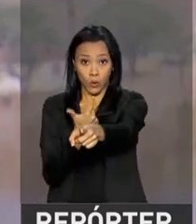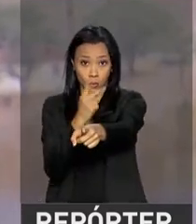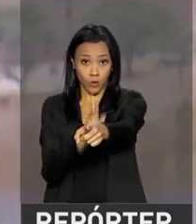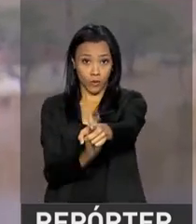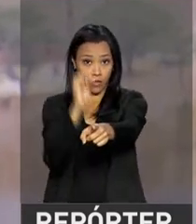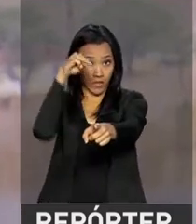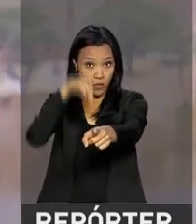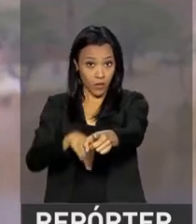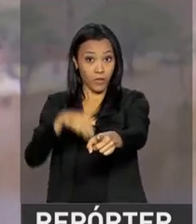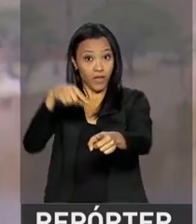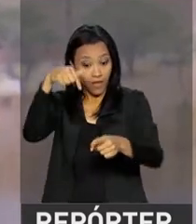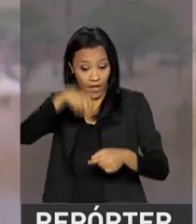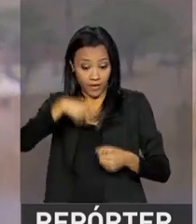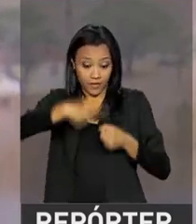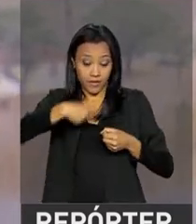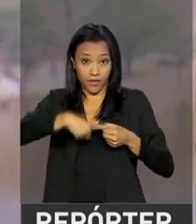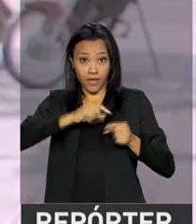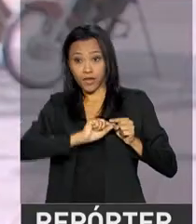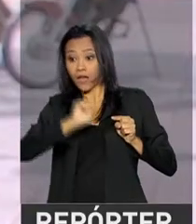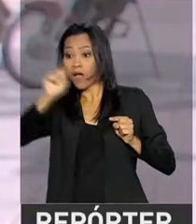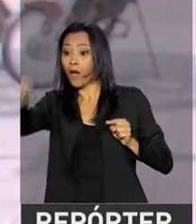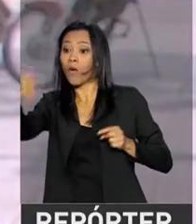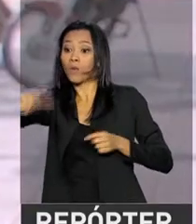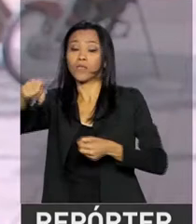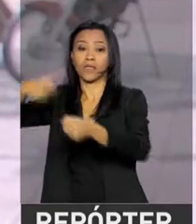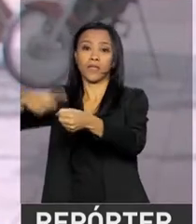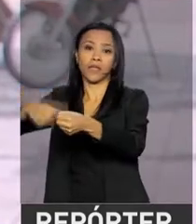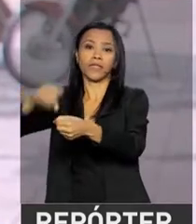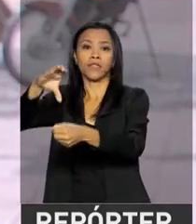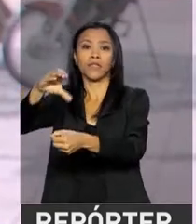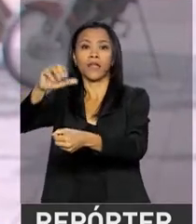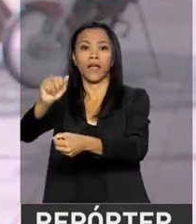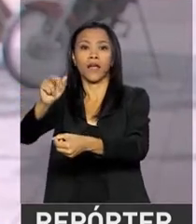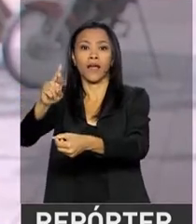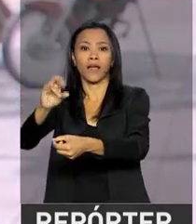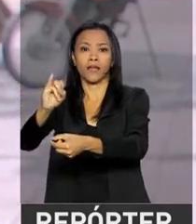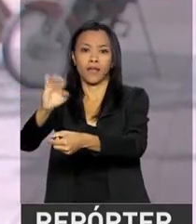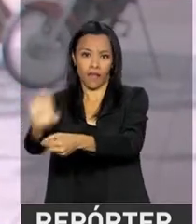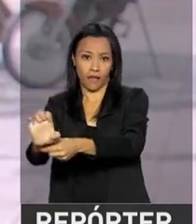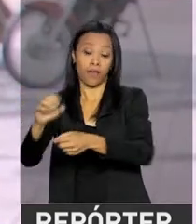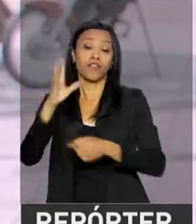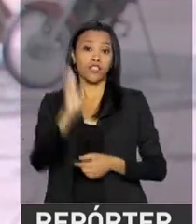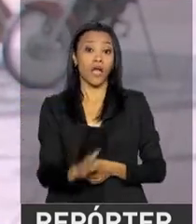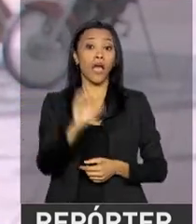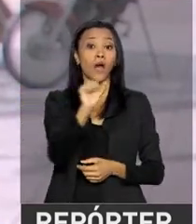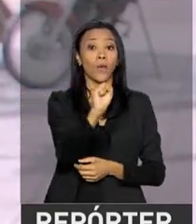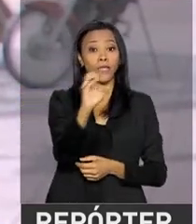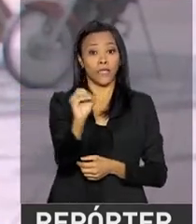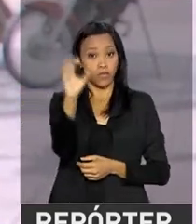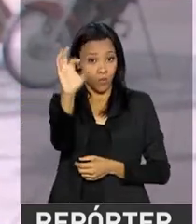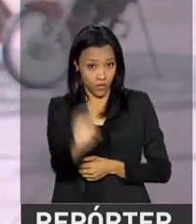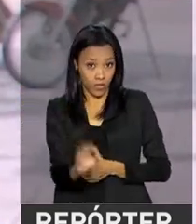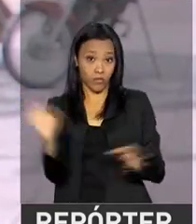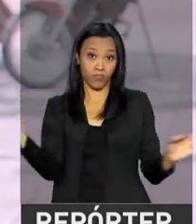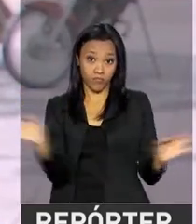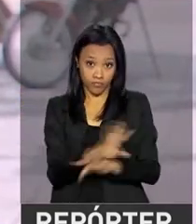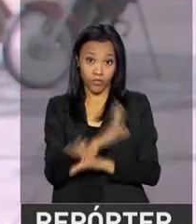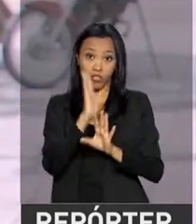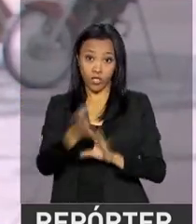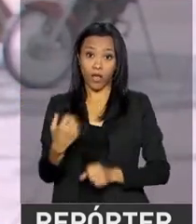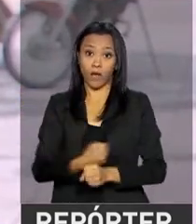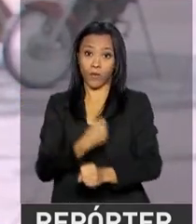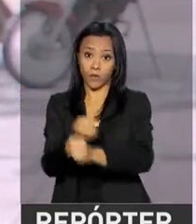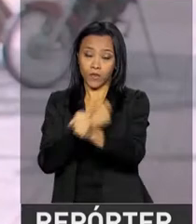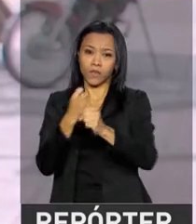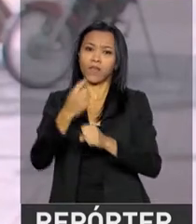onde estamos ao distrito de cárie é a segunda etapa está com 80% das obras concluída e deve ser entregue ainda